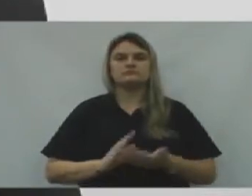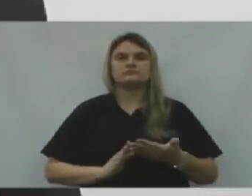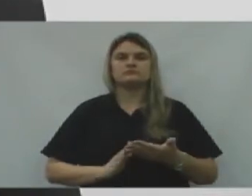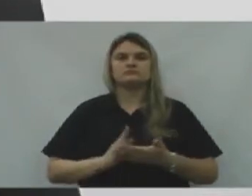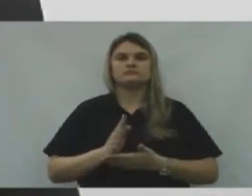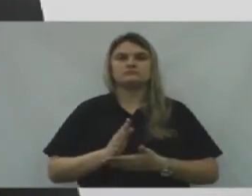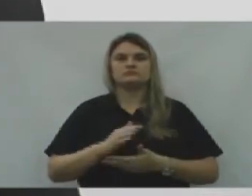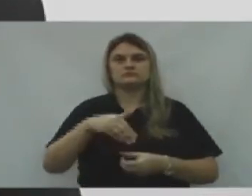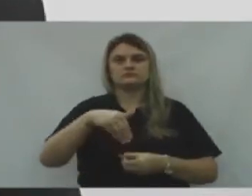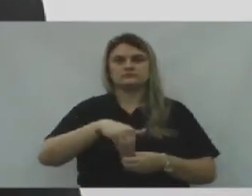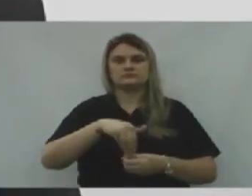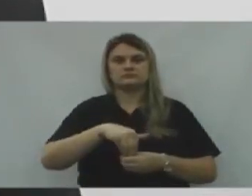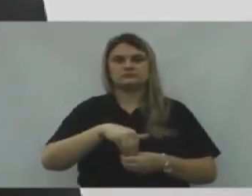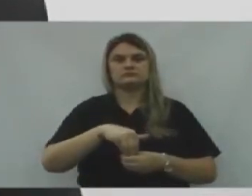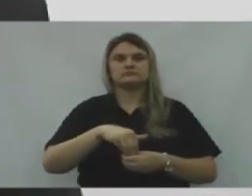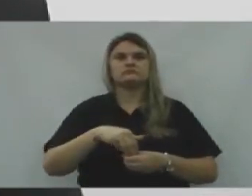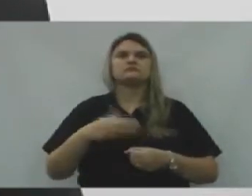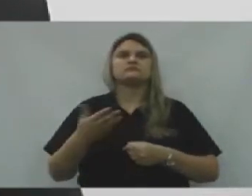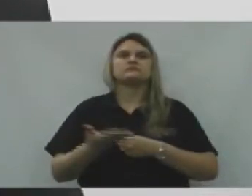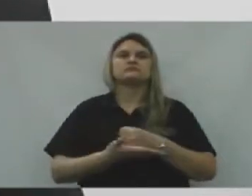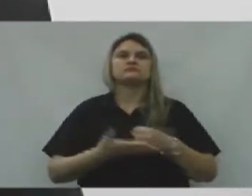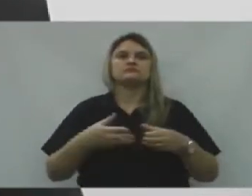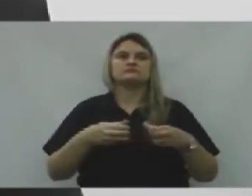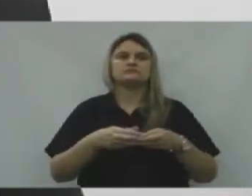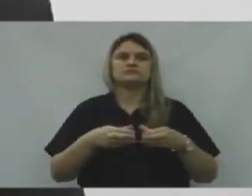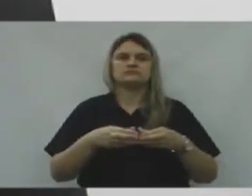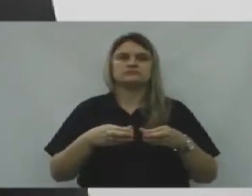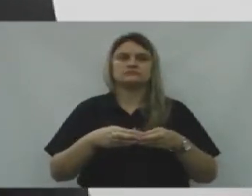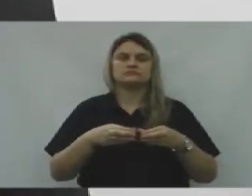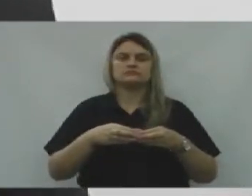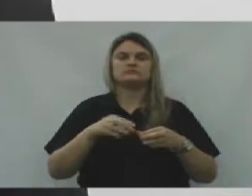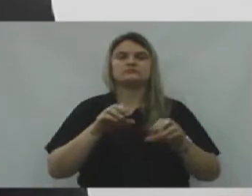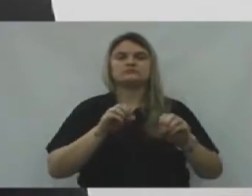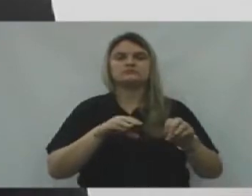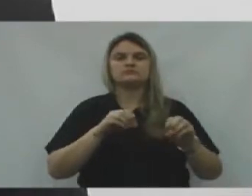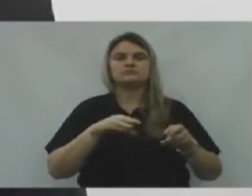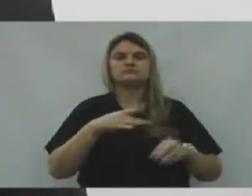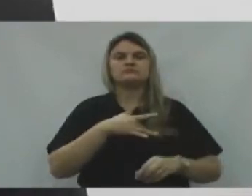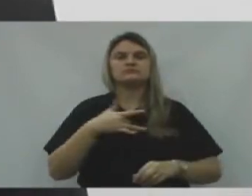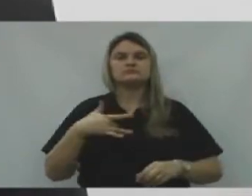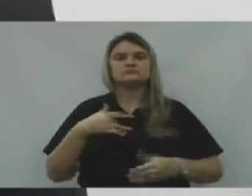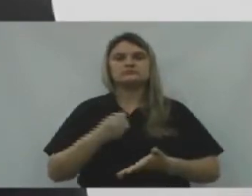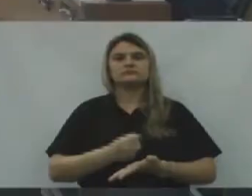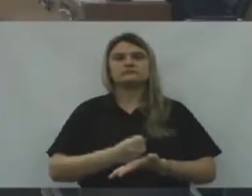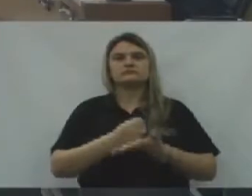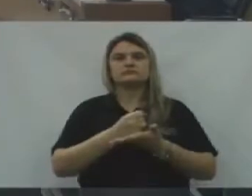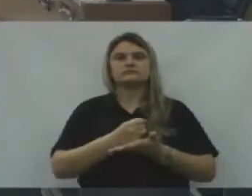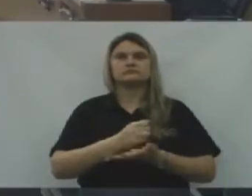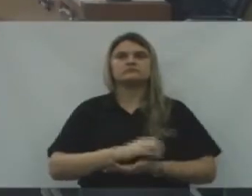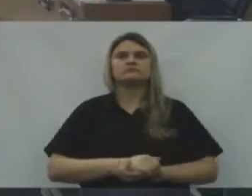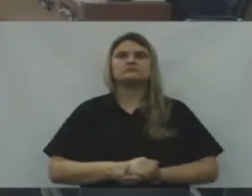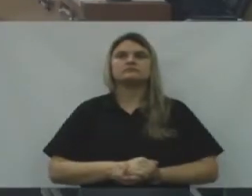Aprovado o votação do parecer fundamentado Da Comissão de Educação, Saúde e Assistência.